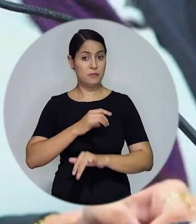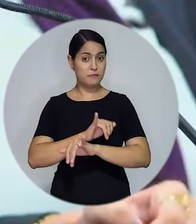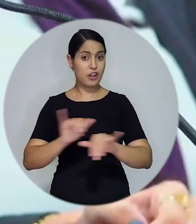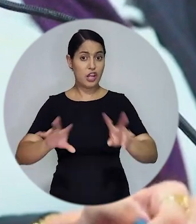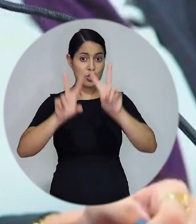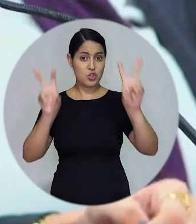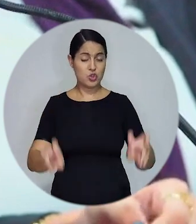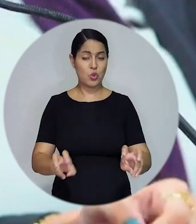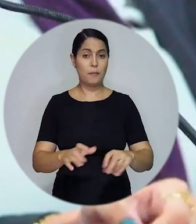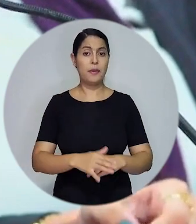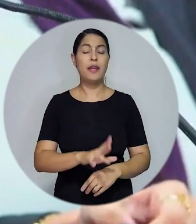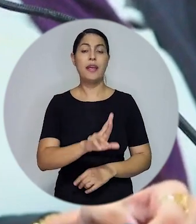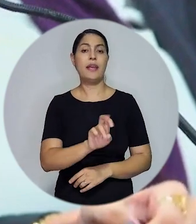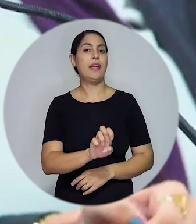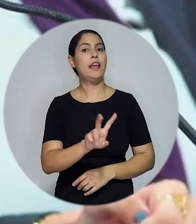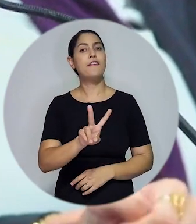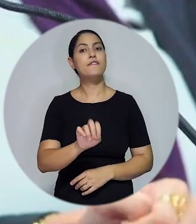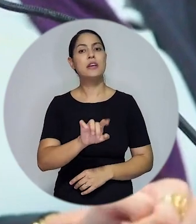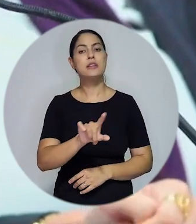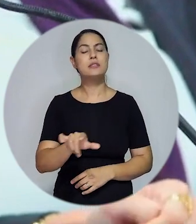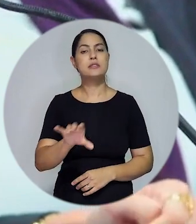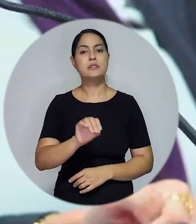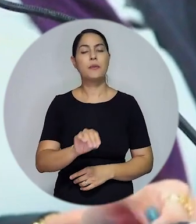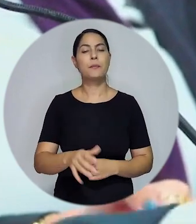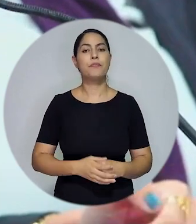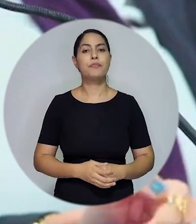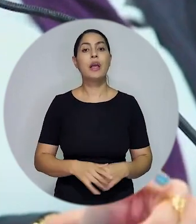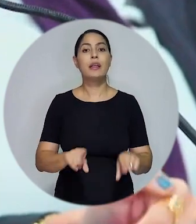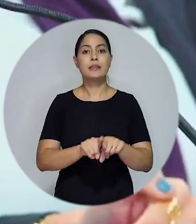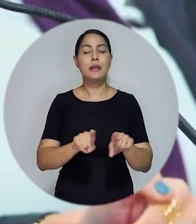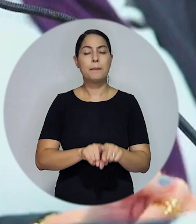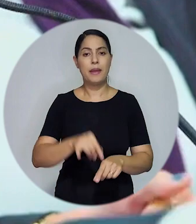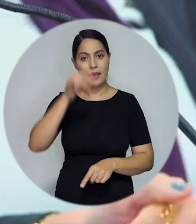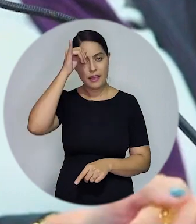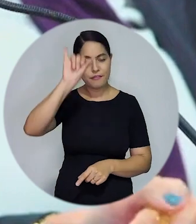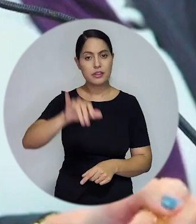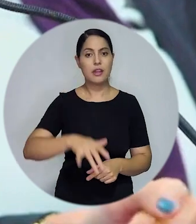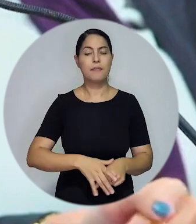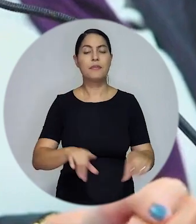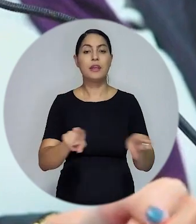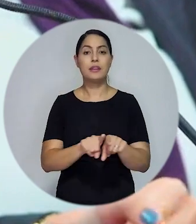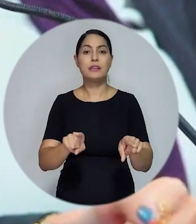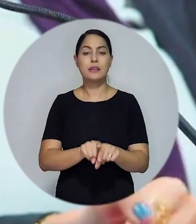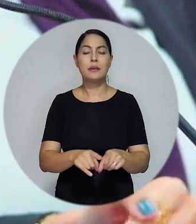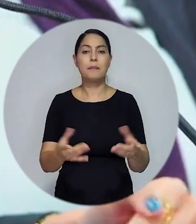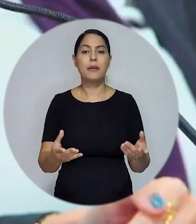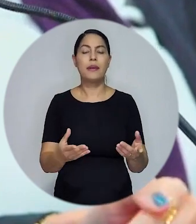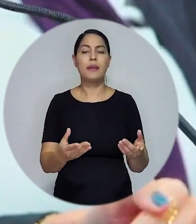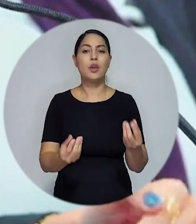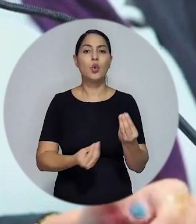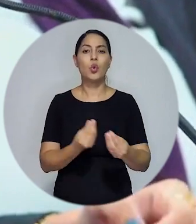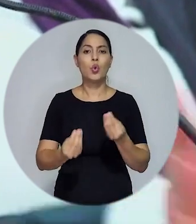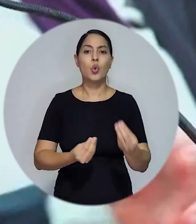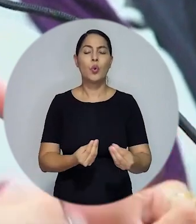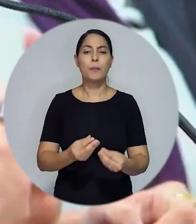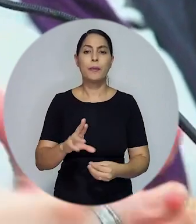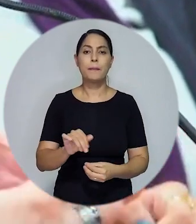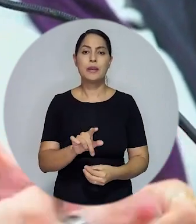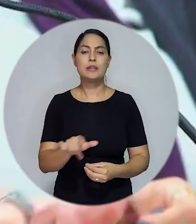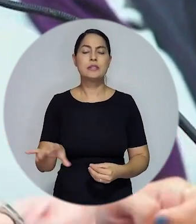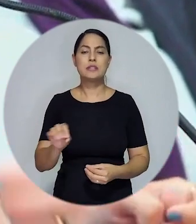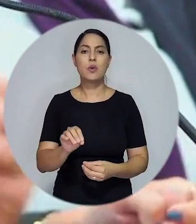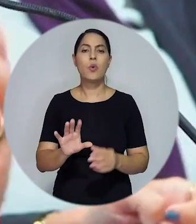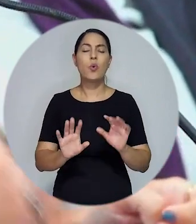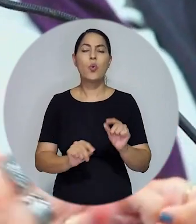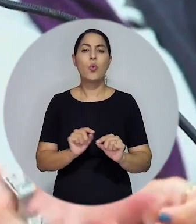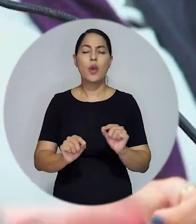mas eu creio que essencialmente em prevenção e educação. E essa educação perpassa por se aceitar,